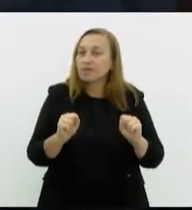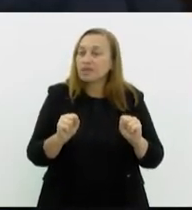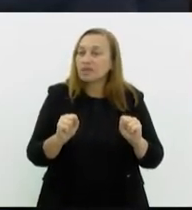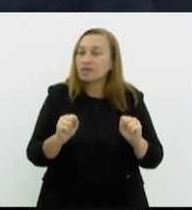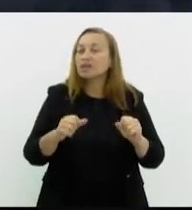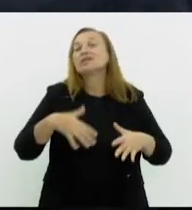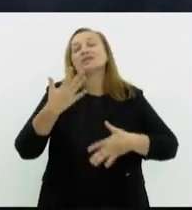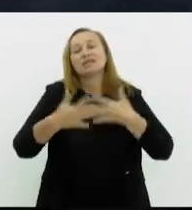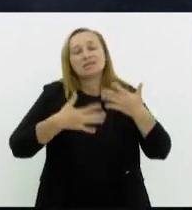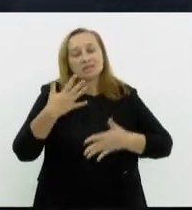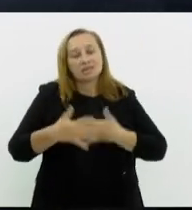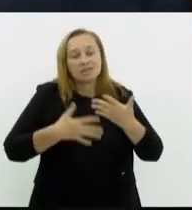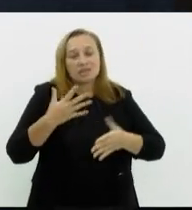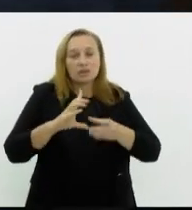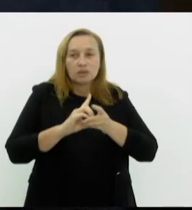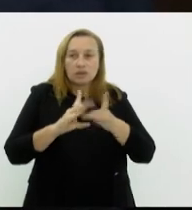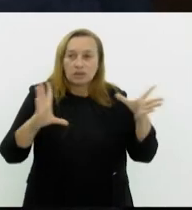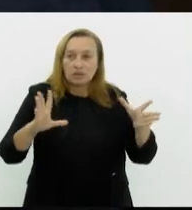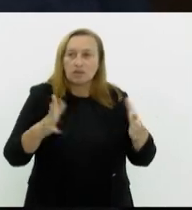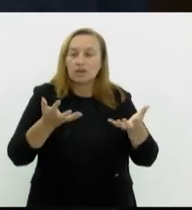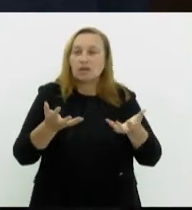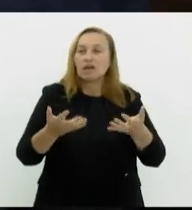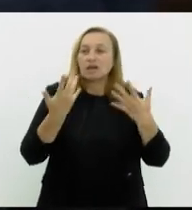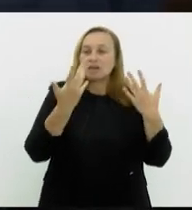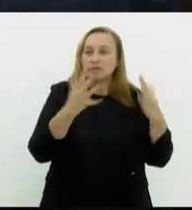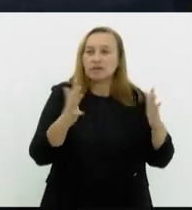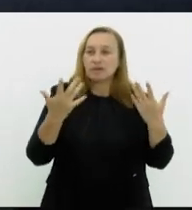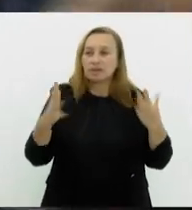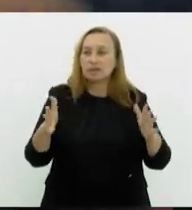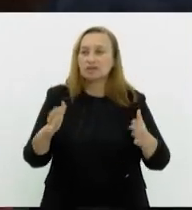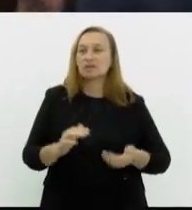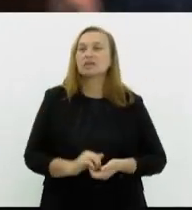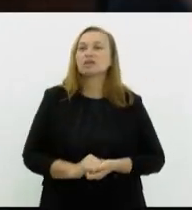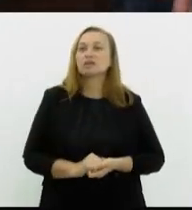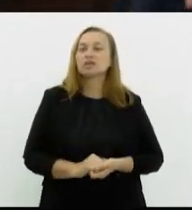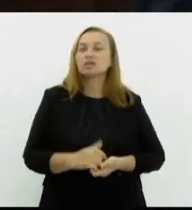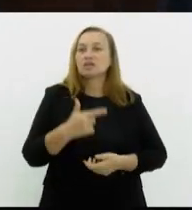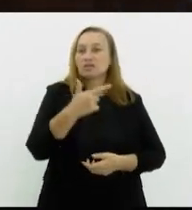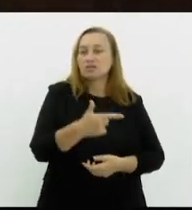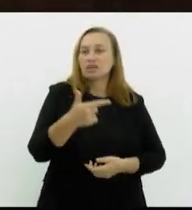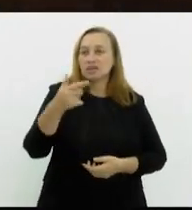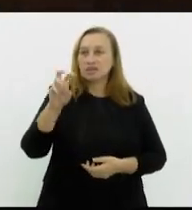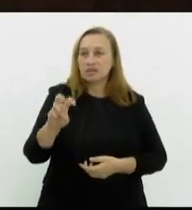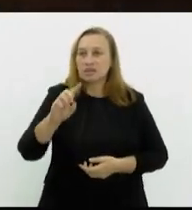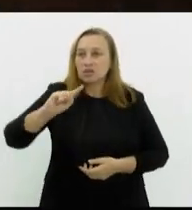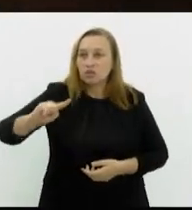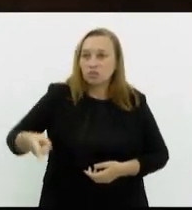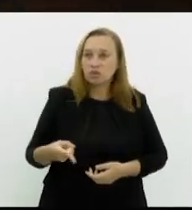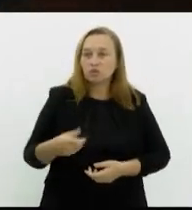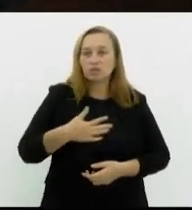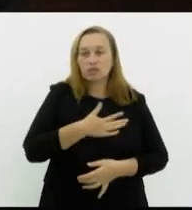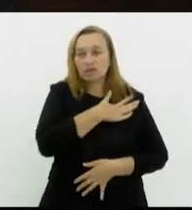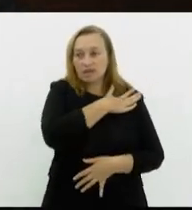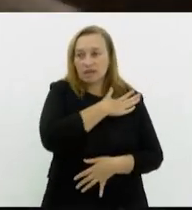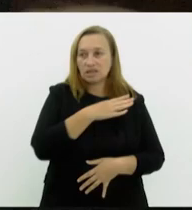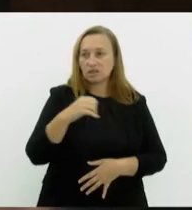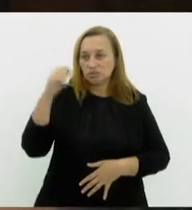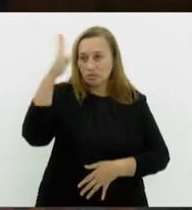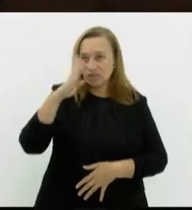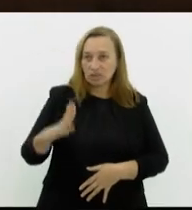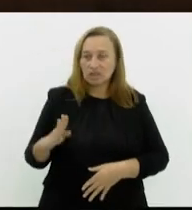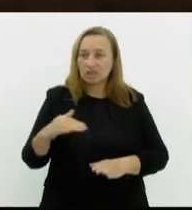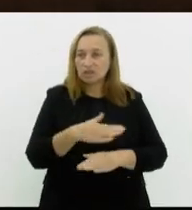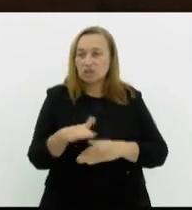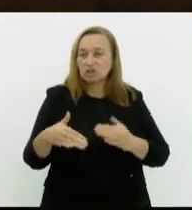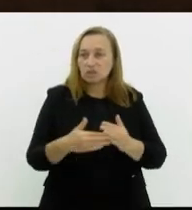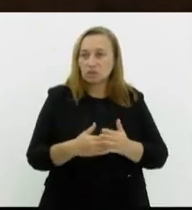se alegrar com a democracia. Quero aqui parabenizar os 25 mil militares brasileiros de todas